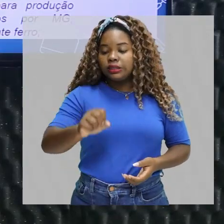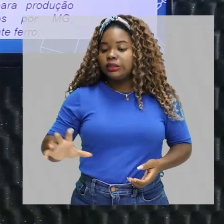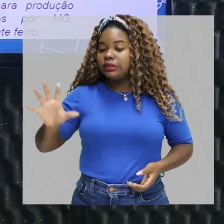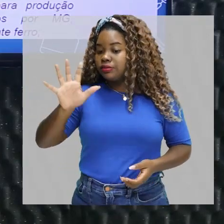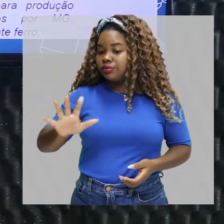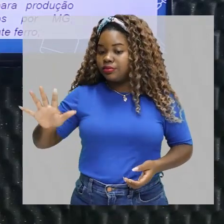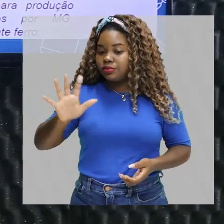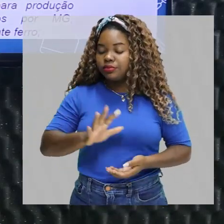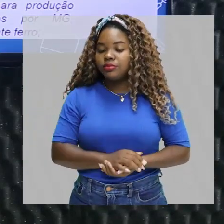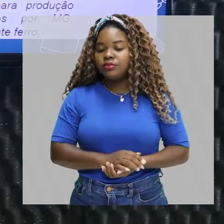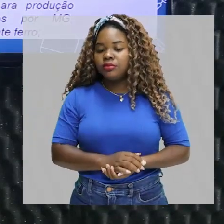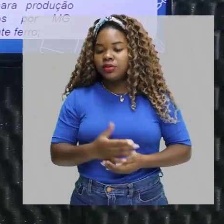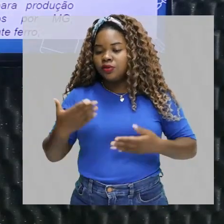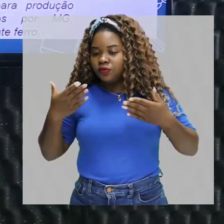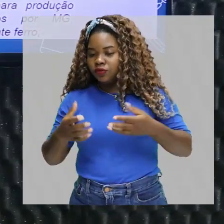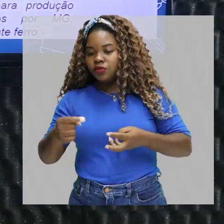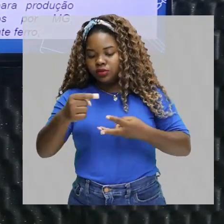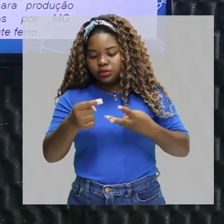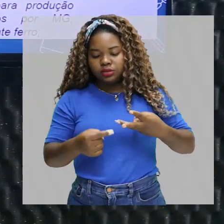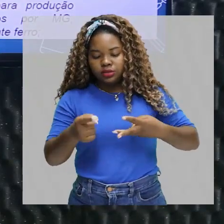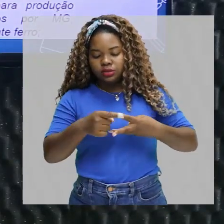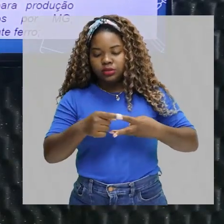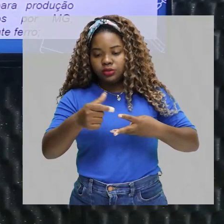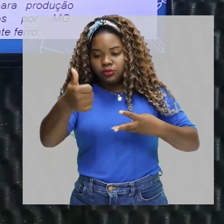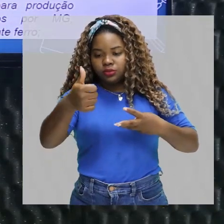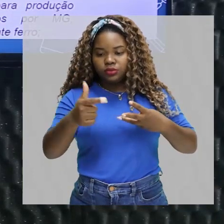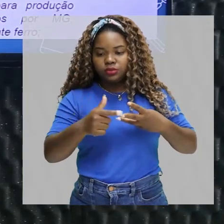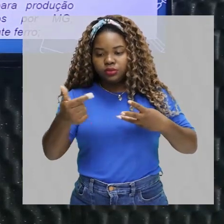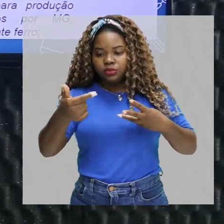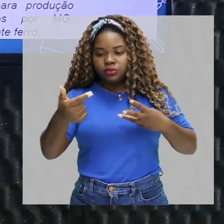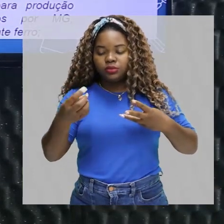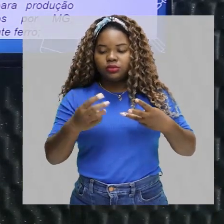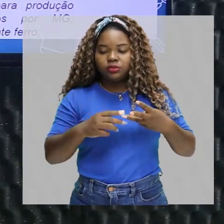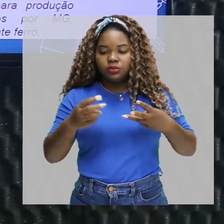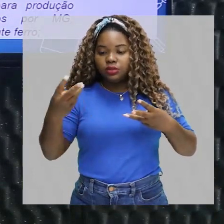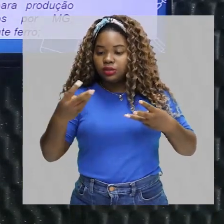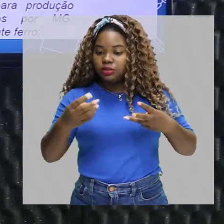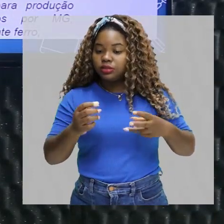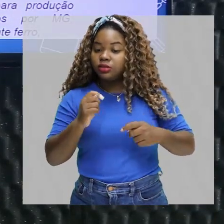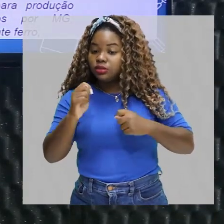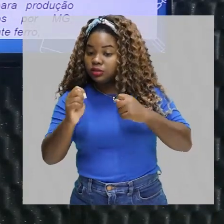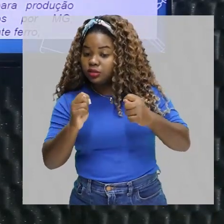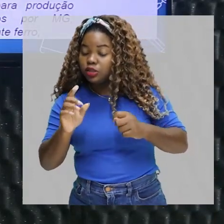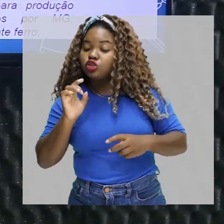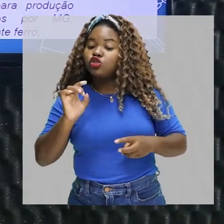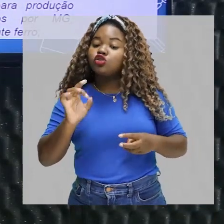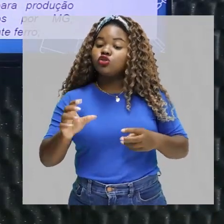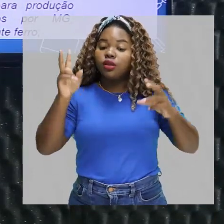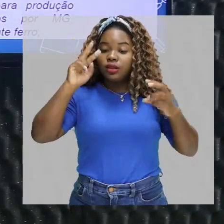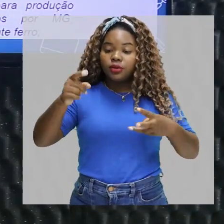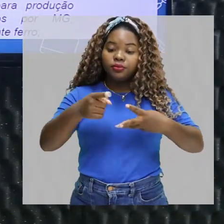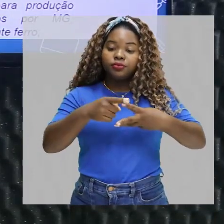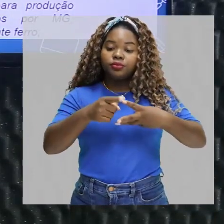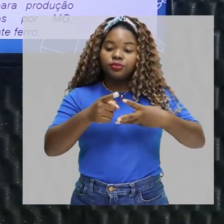ter destaque aí galera tá certo nos três setores econômicos primeiro setor segundo setor e terceiro setor só te lembrando primeiro